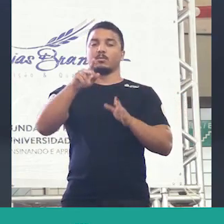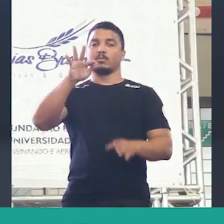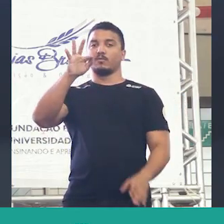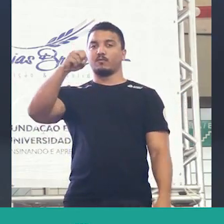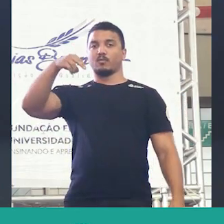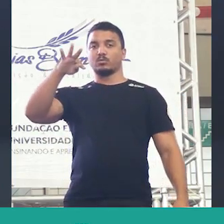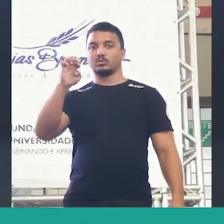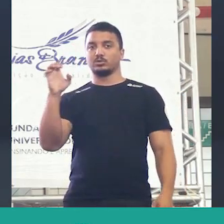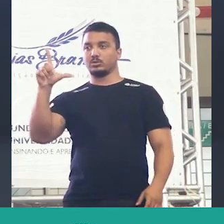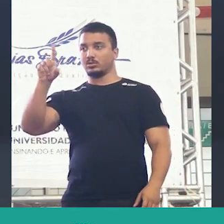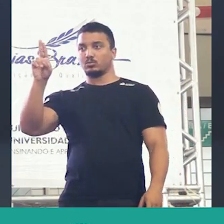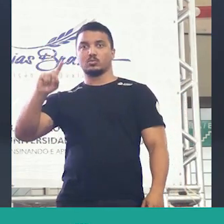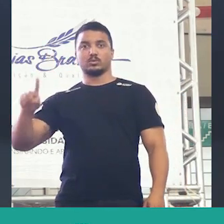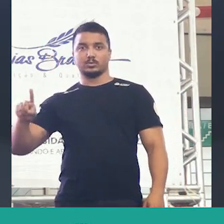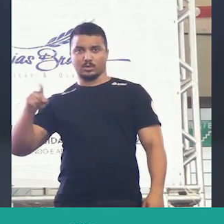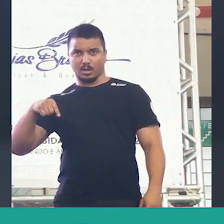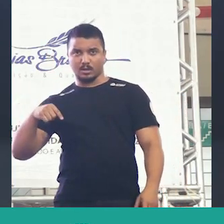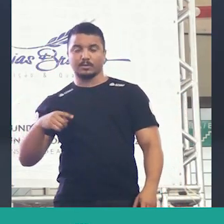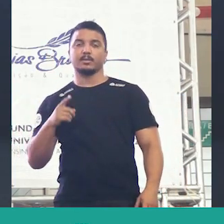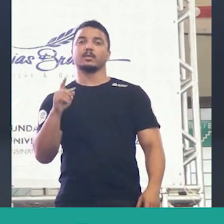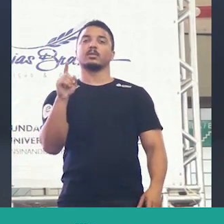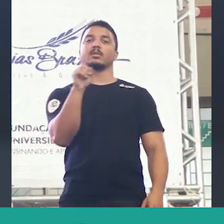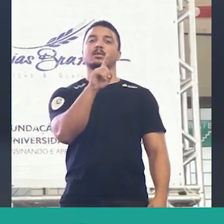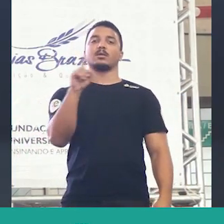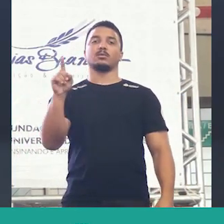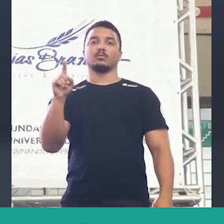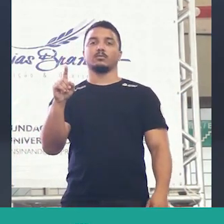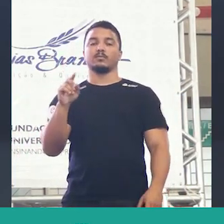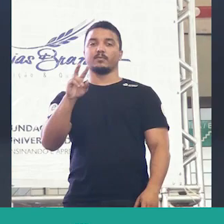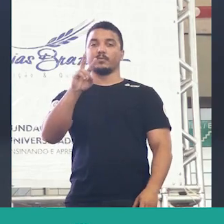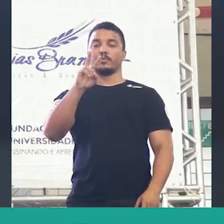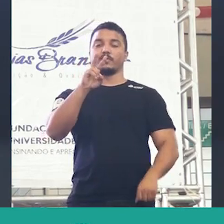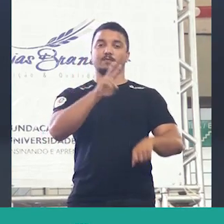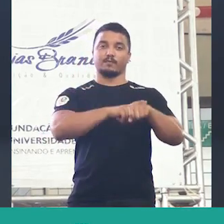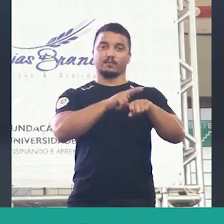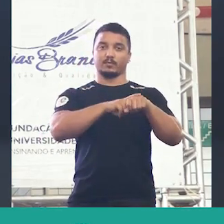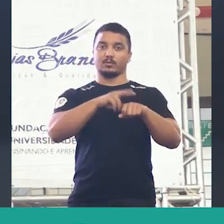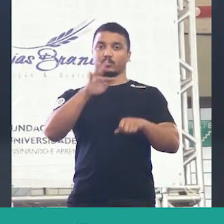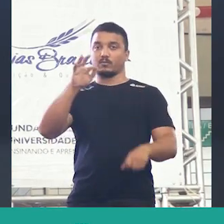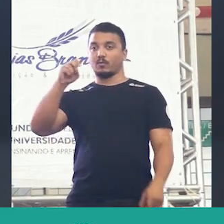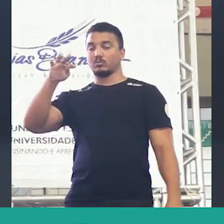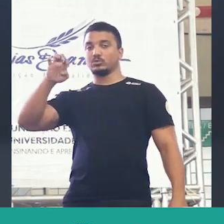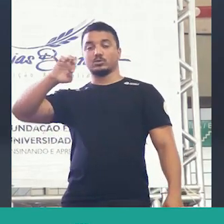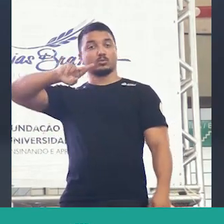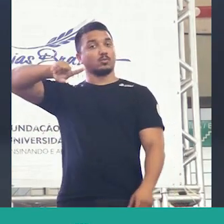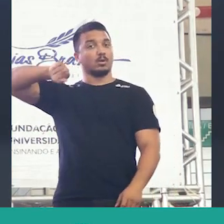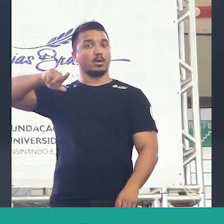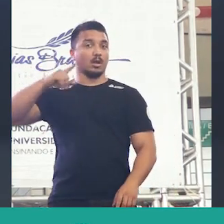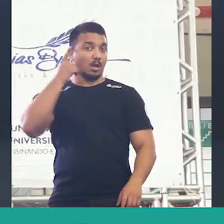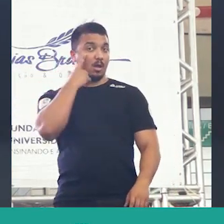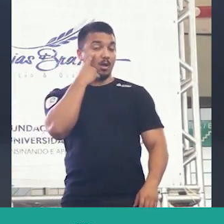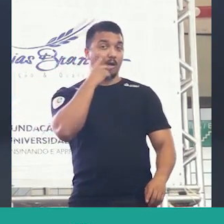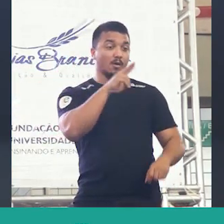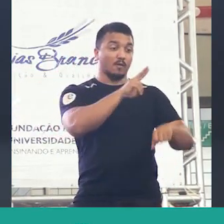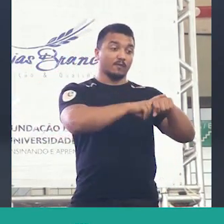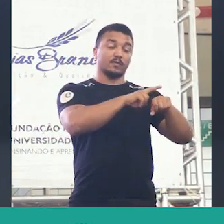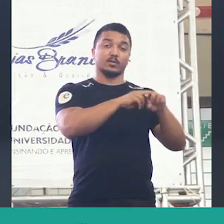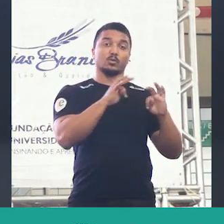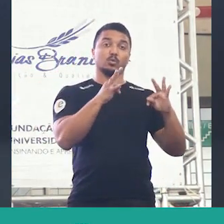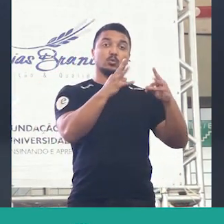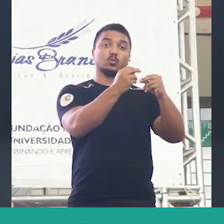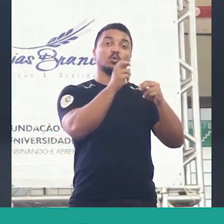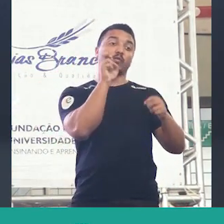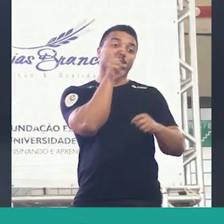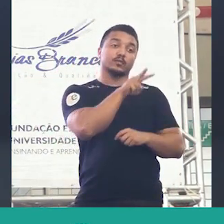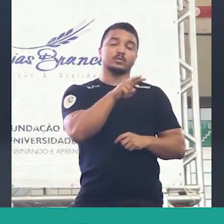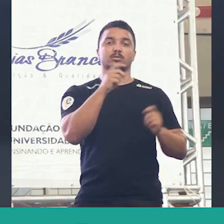de luz? Não. Repete a definição de fonte de luz. Fonte de luz é tudo aquilo que